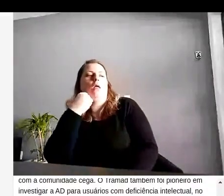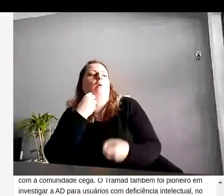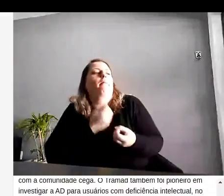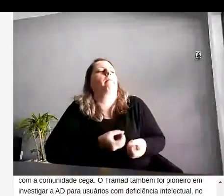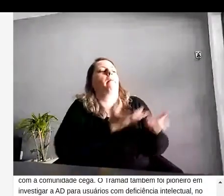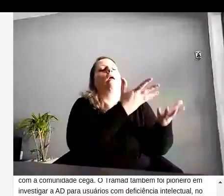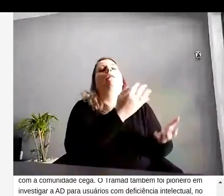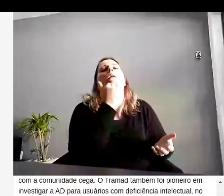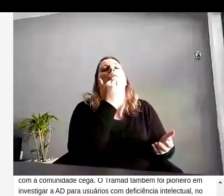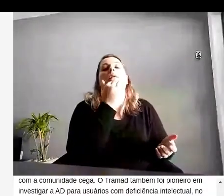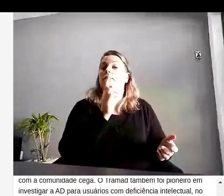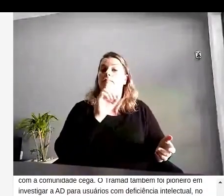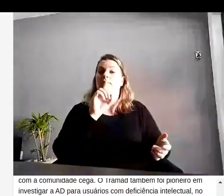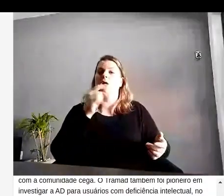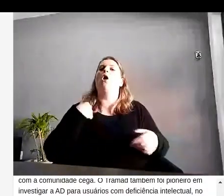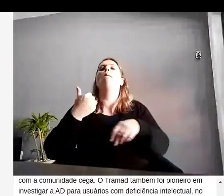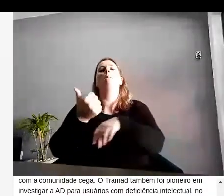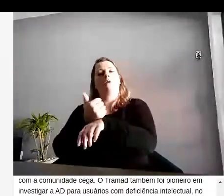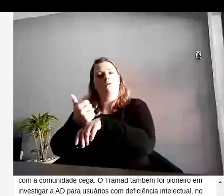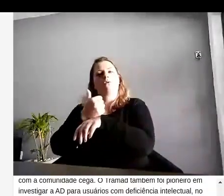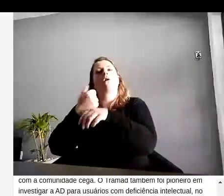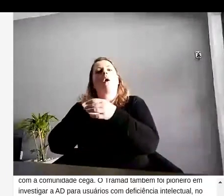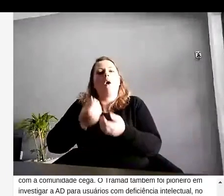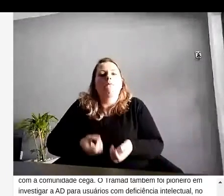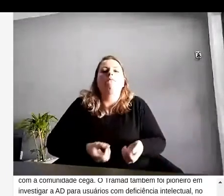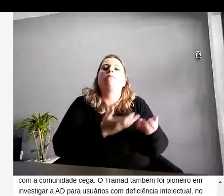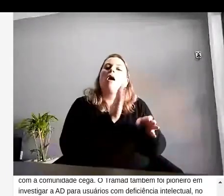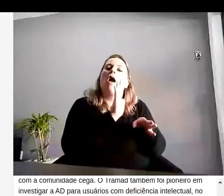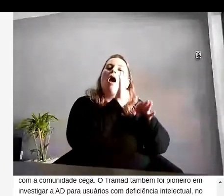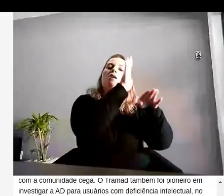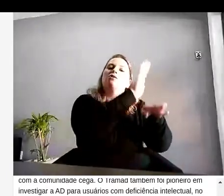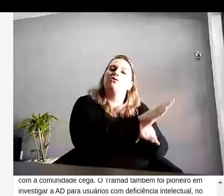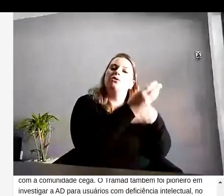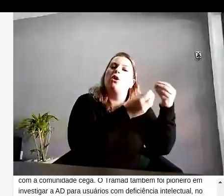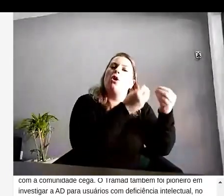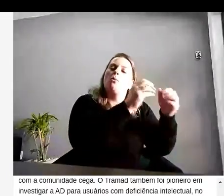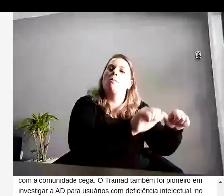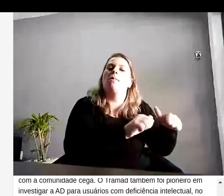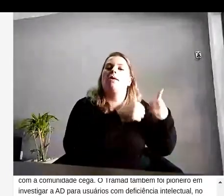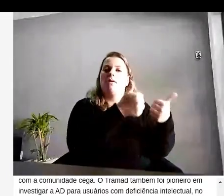Isso é, num roteiro em geral,